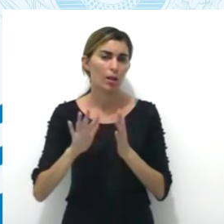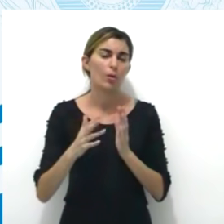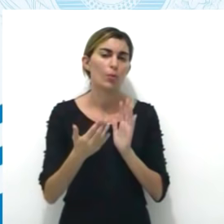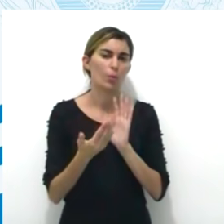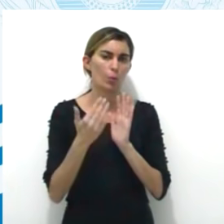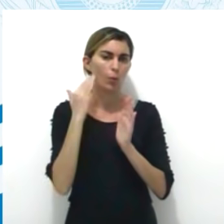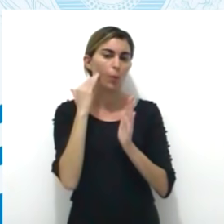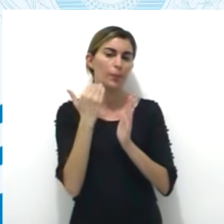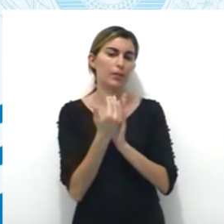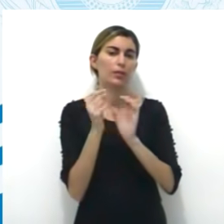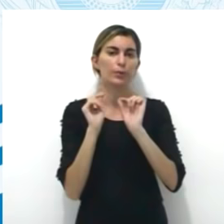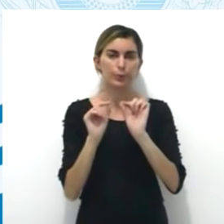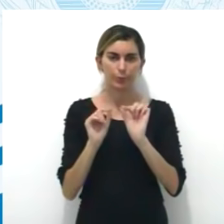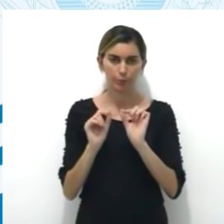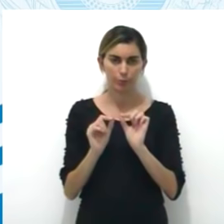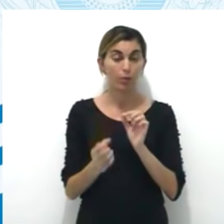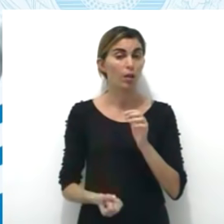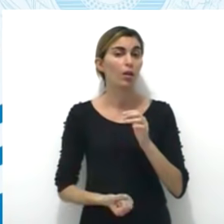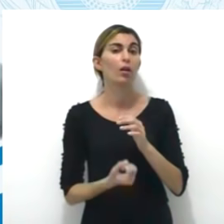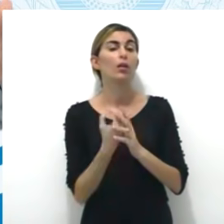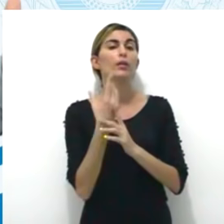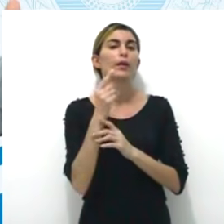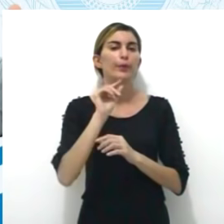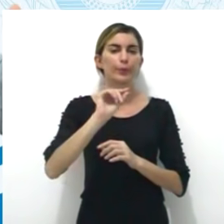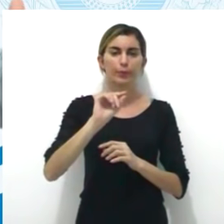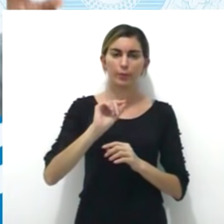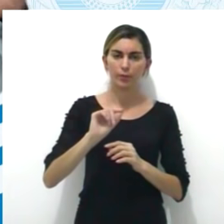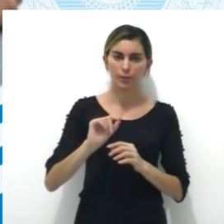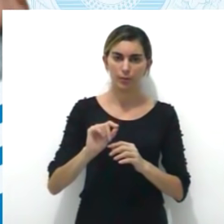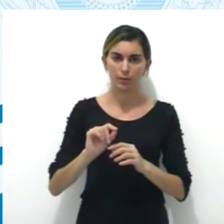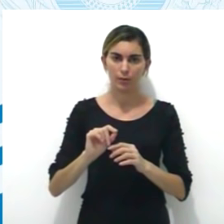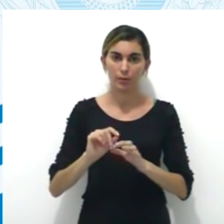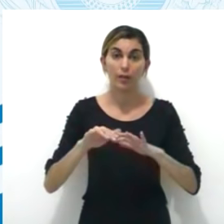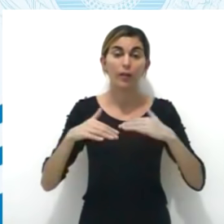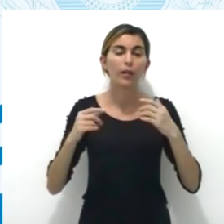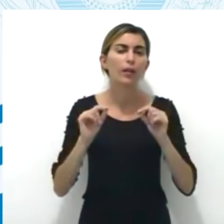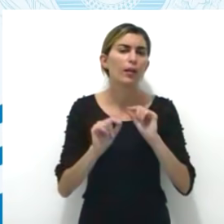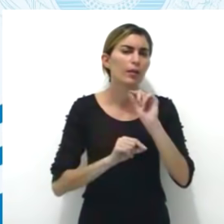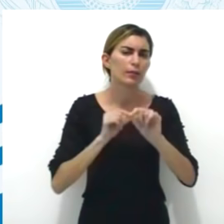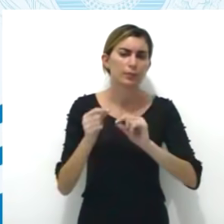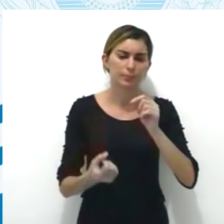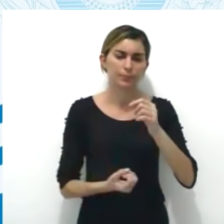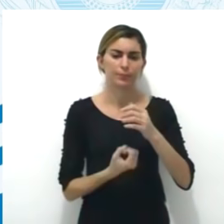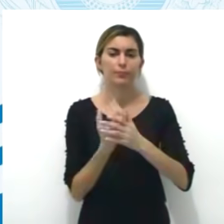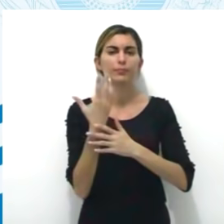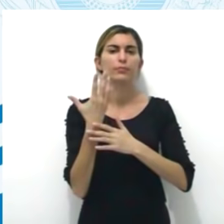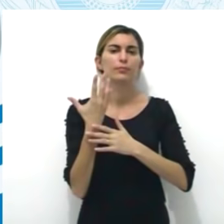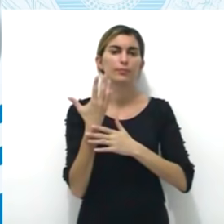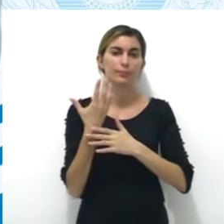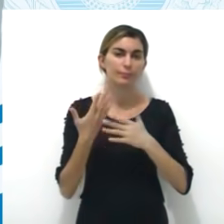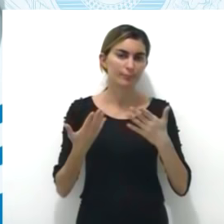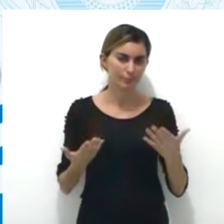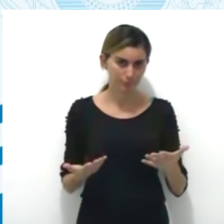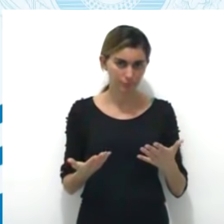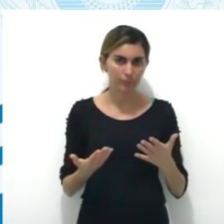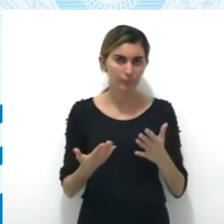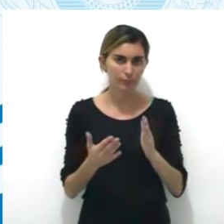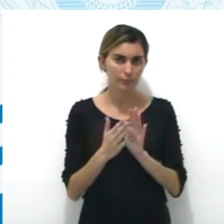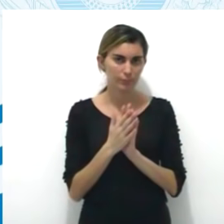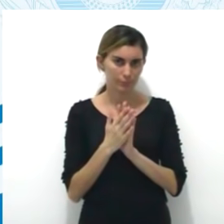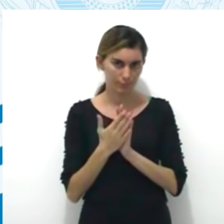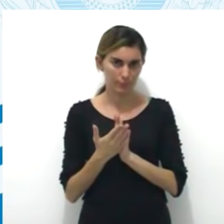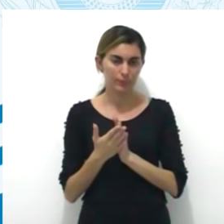que é baseada em quem é o Criador? Quem é o Criador